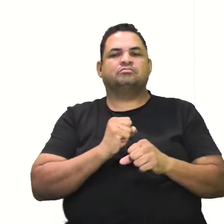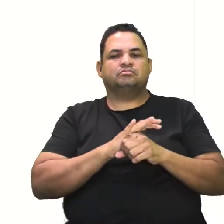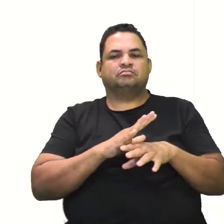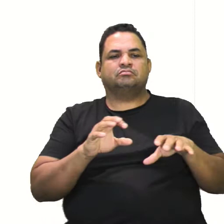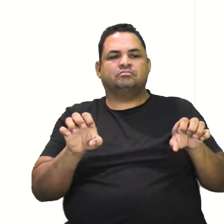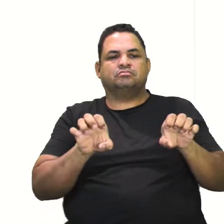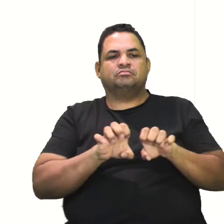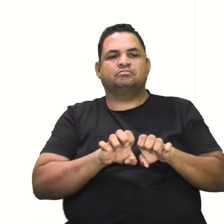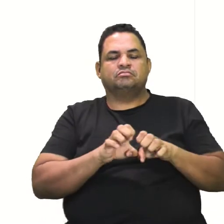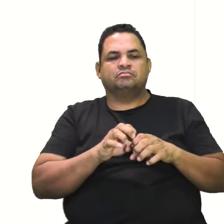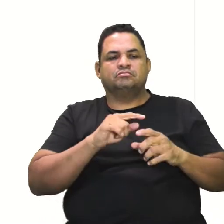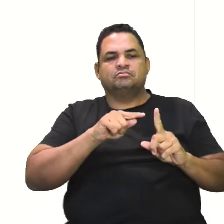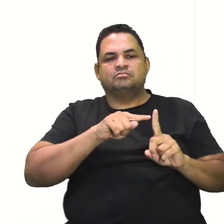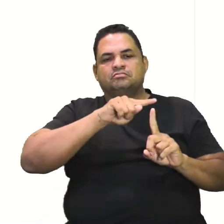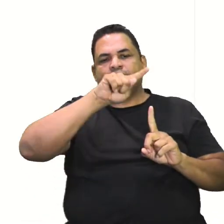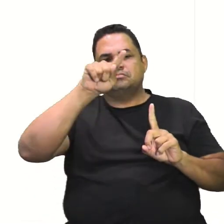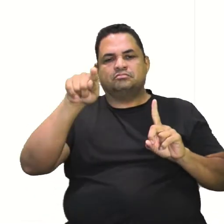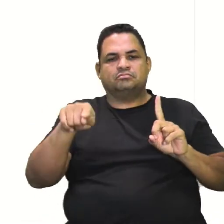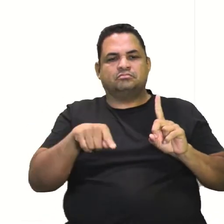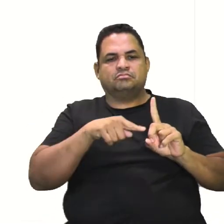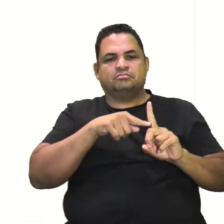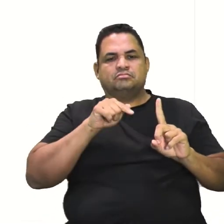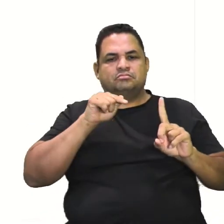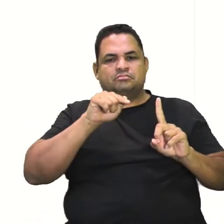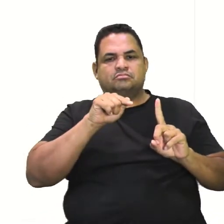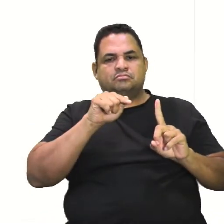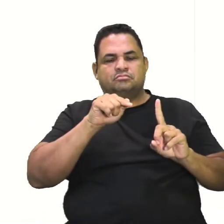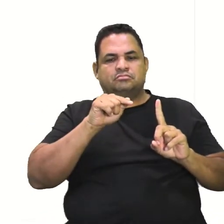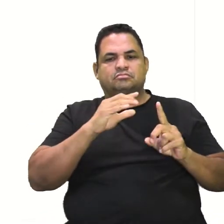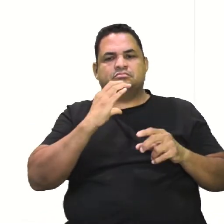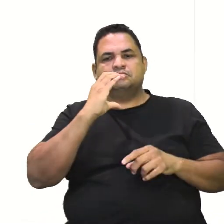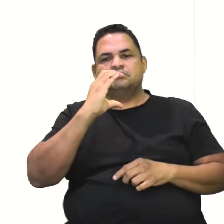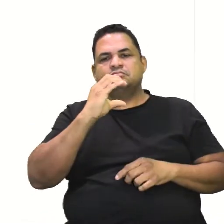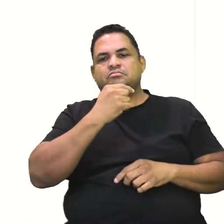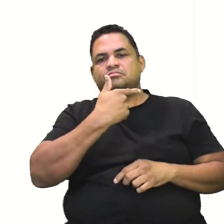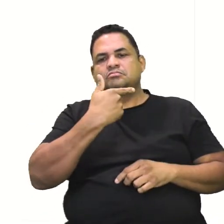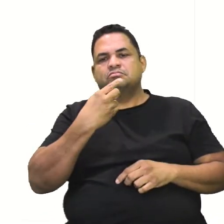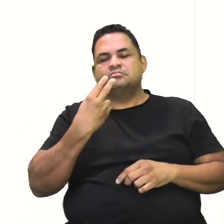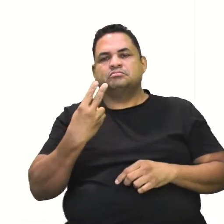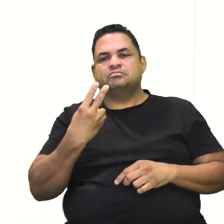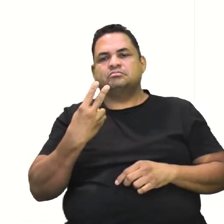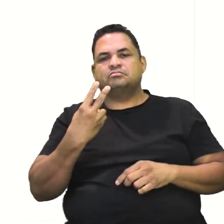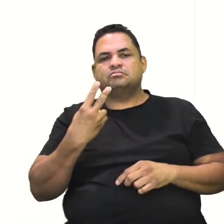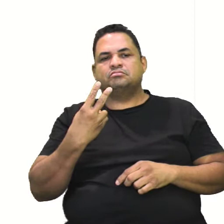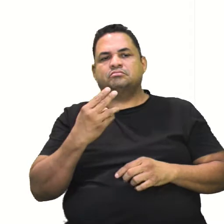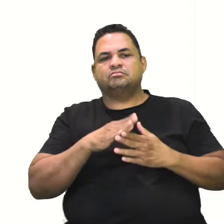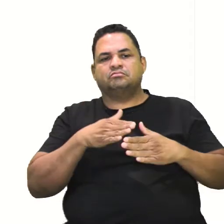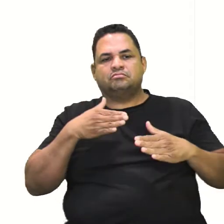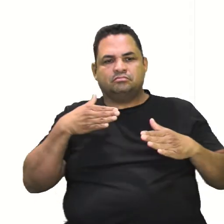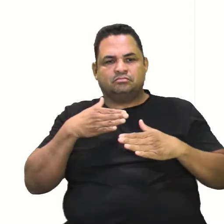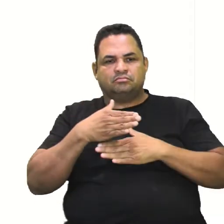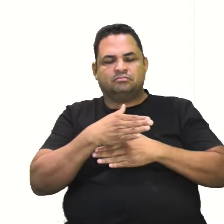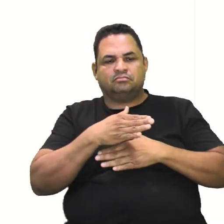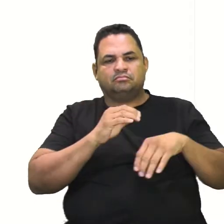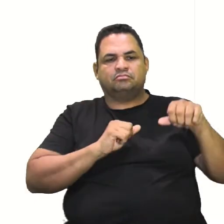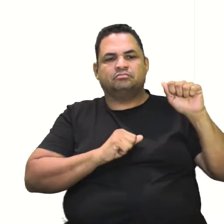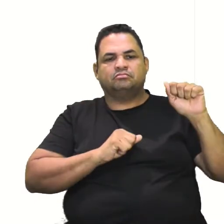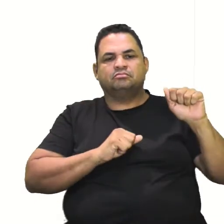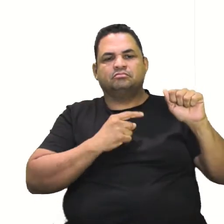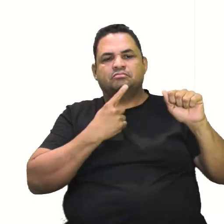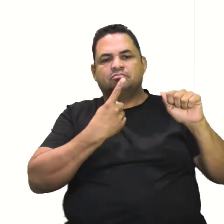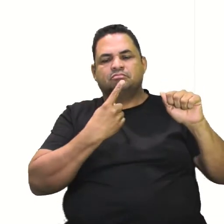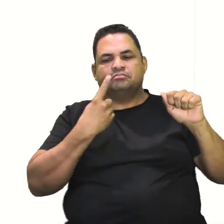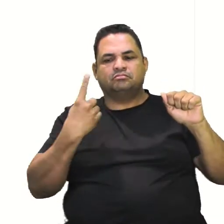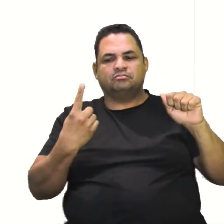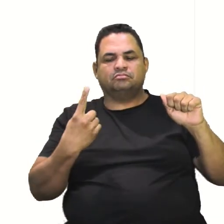Determine a equação da circunferência com o centro no ponto 2 e 1 e que passa pelo ponto